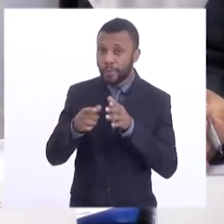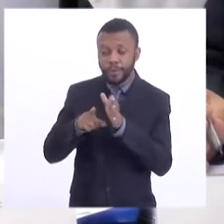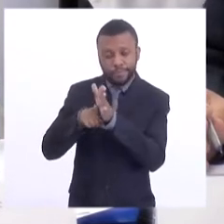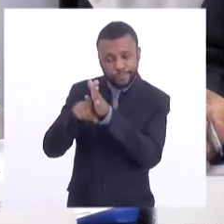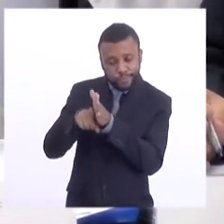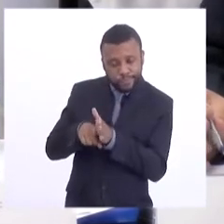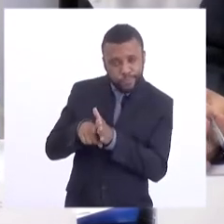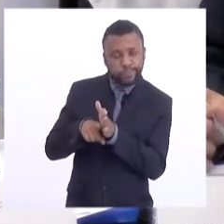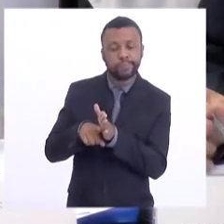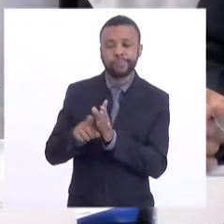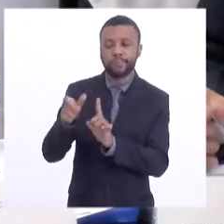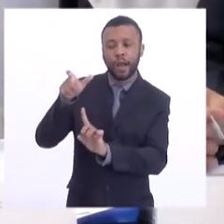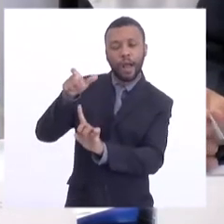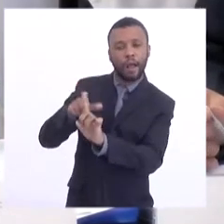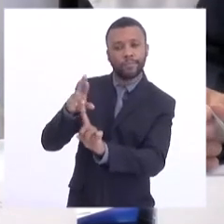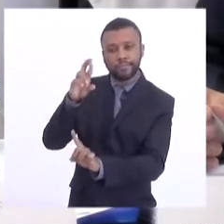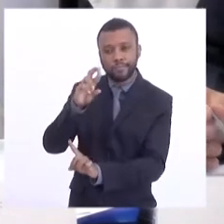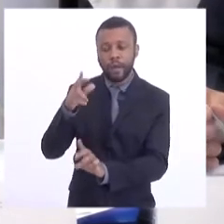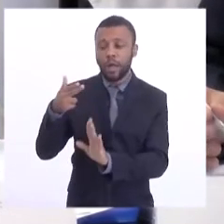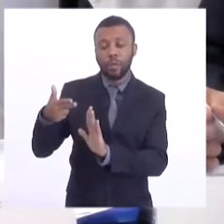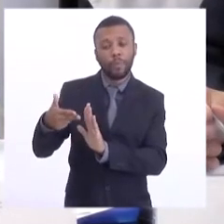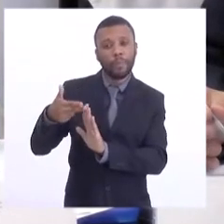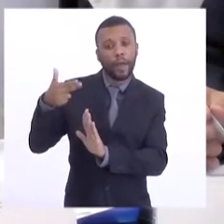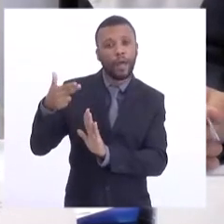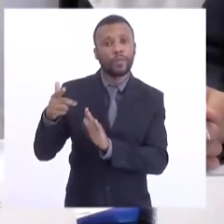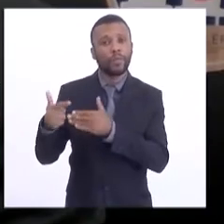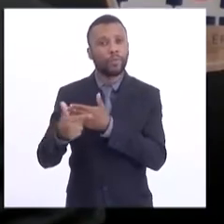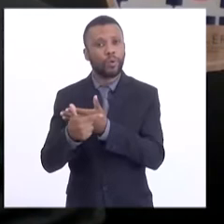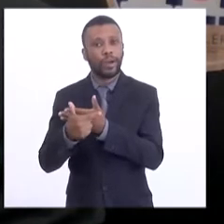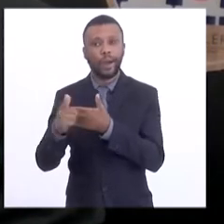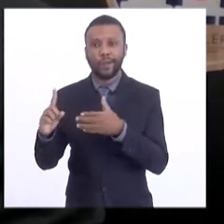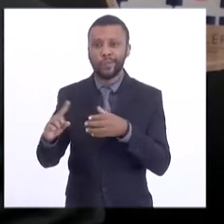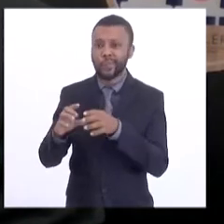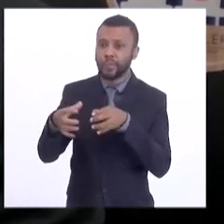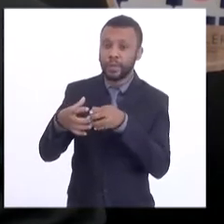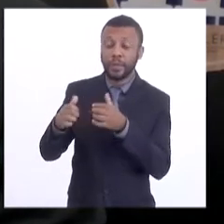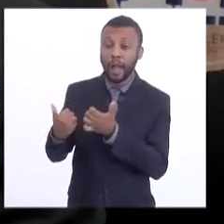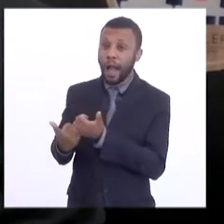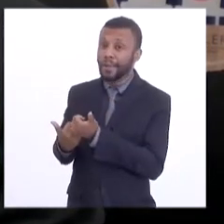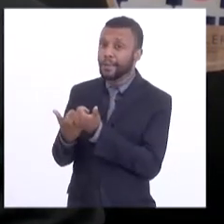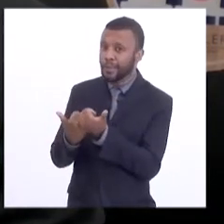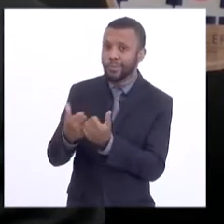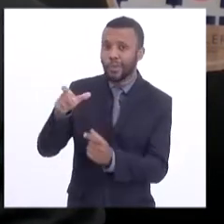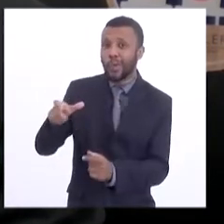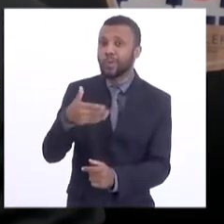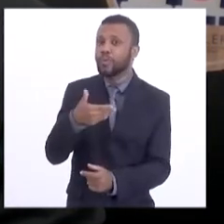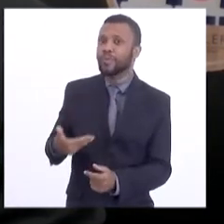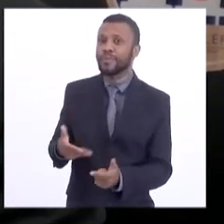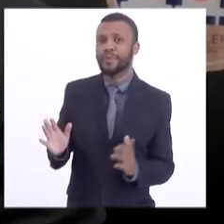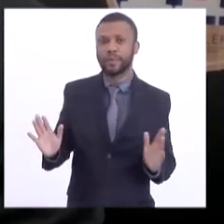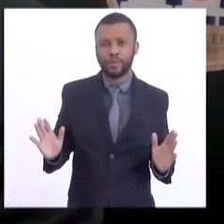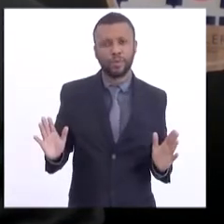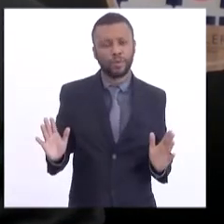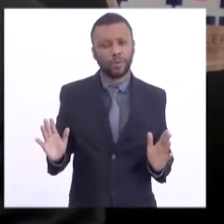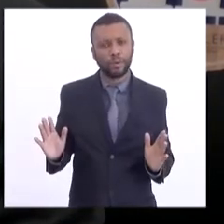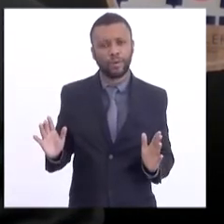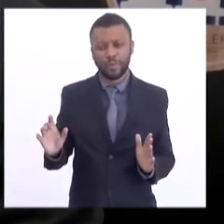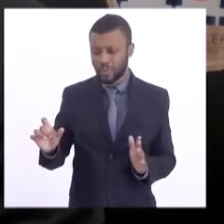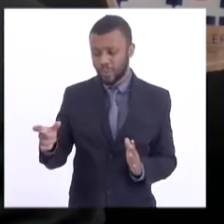comportamento dele nomear um carro condicionado que ela se a sua dele a cerveja